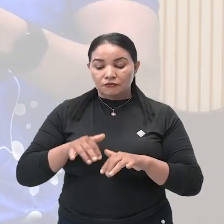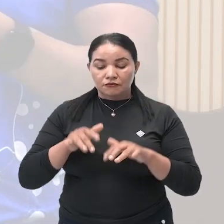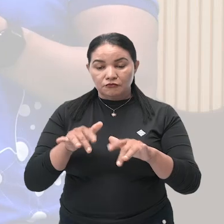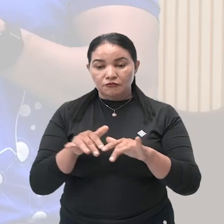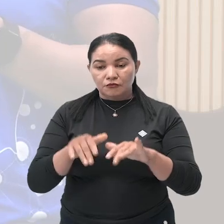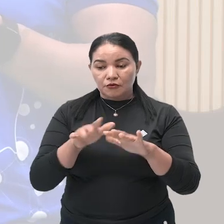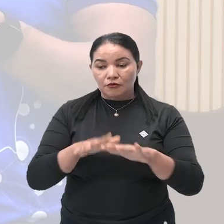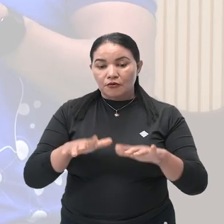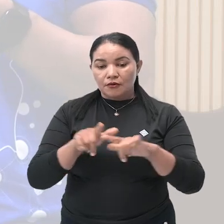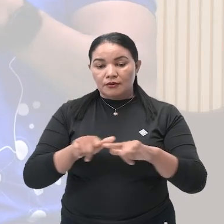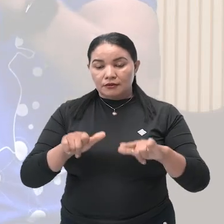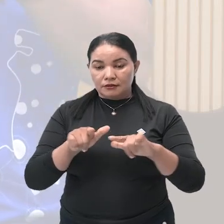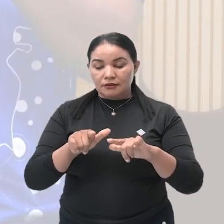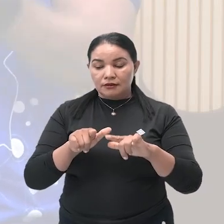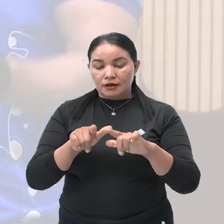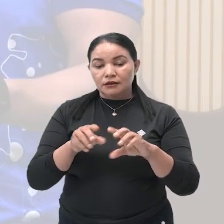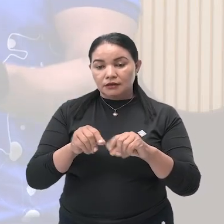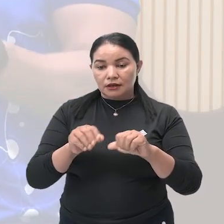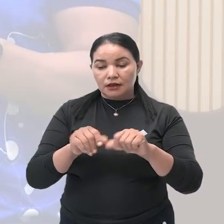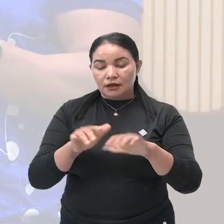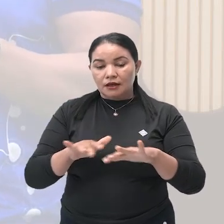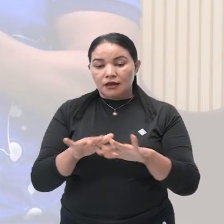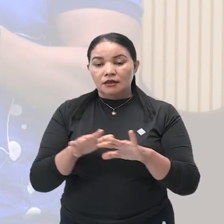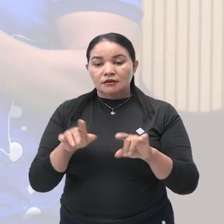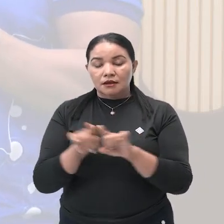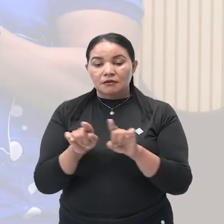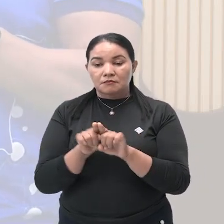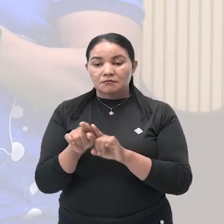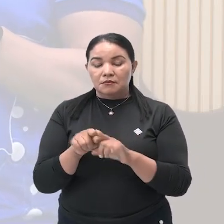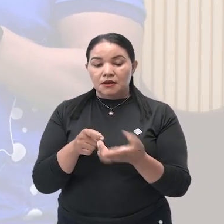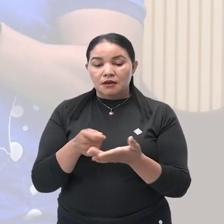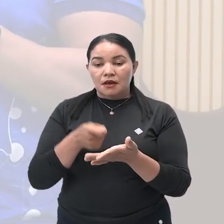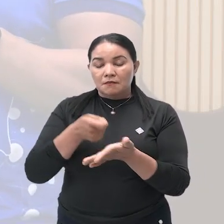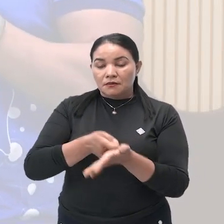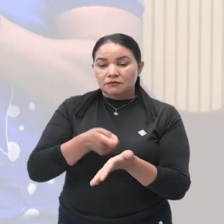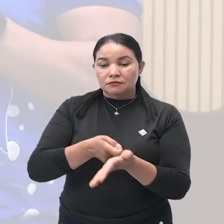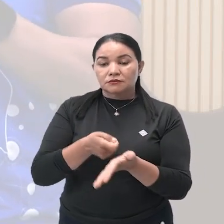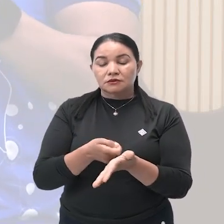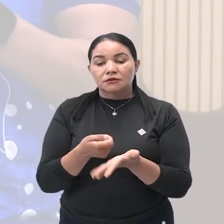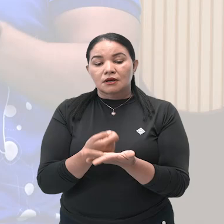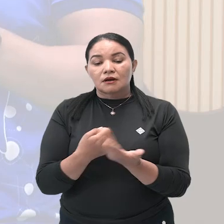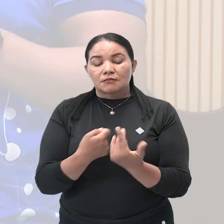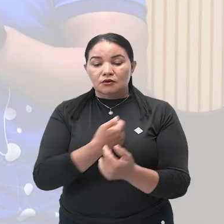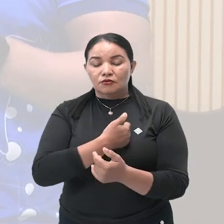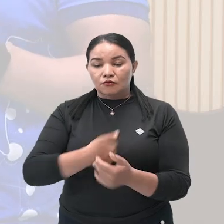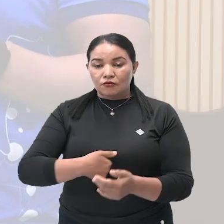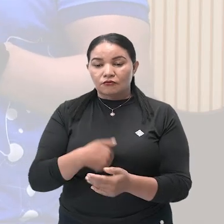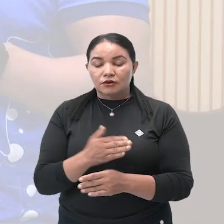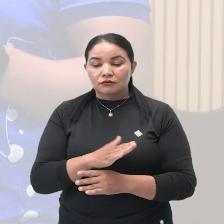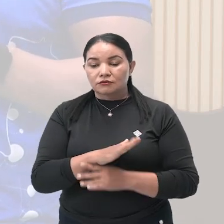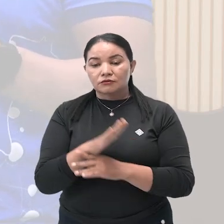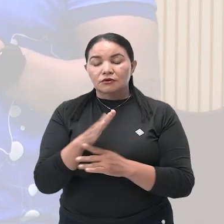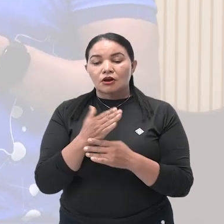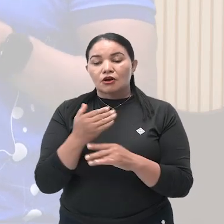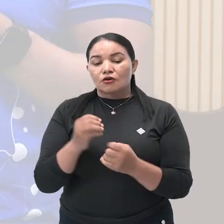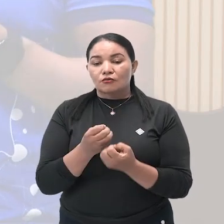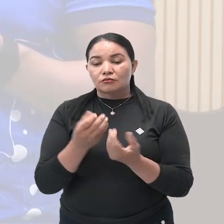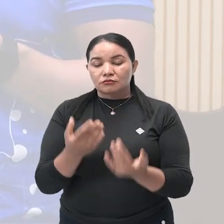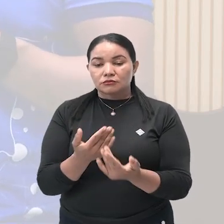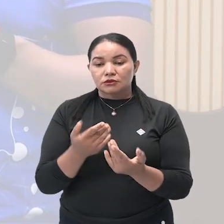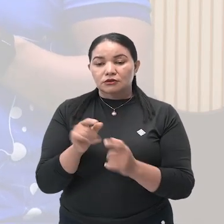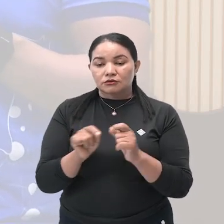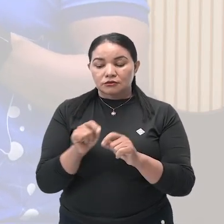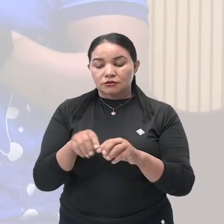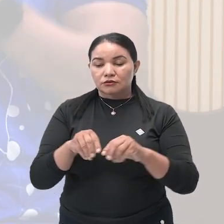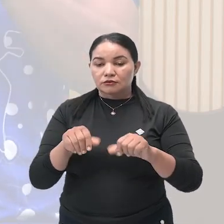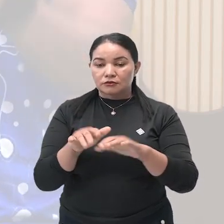para ganharem visibilidade, para fazer uma pressão diante do governo central para que as suas demandas sejam atendidas. Isso é muito